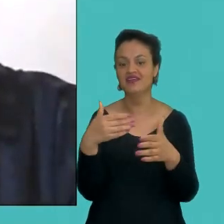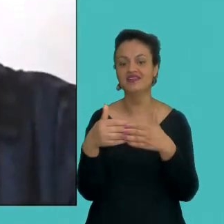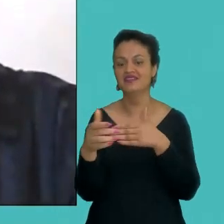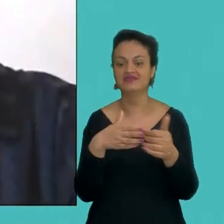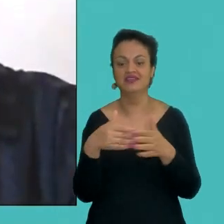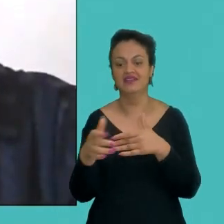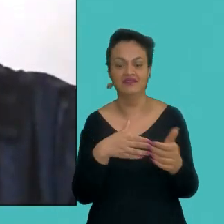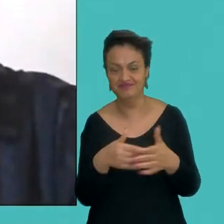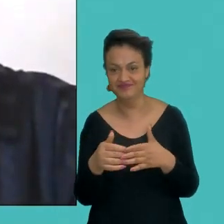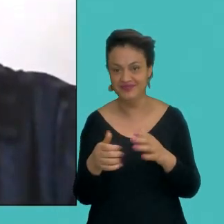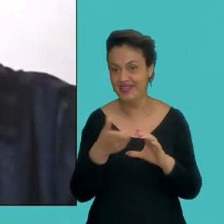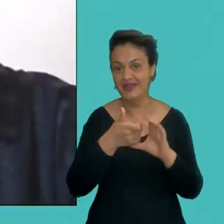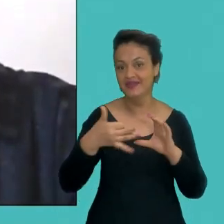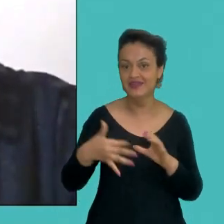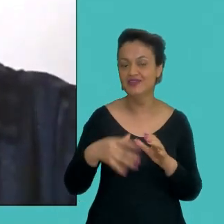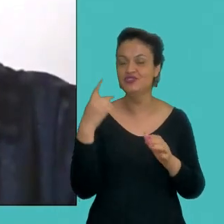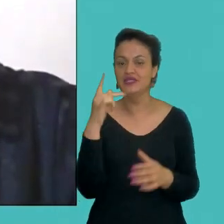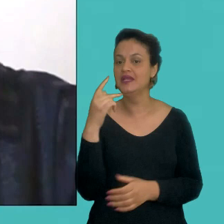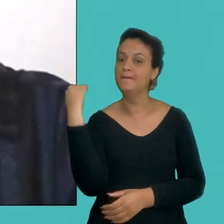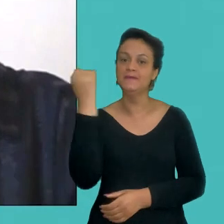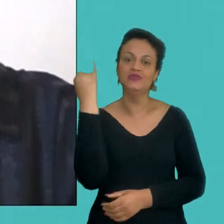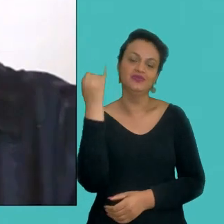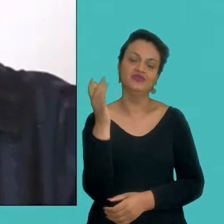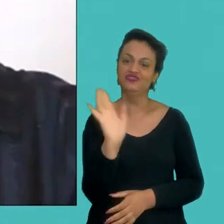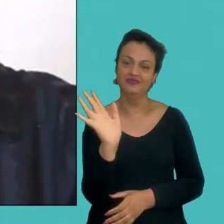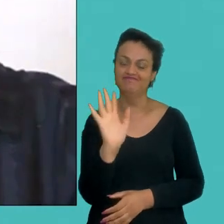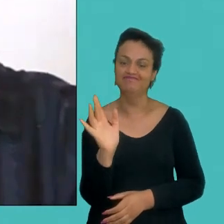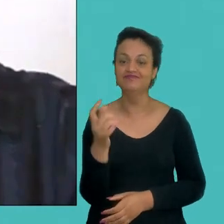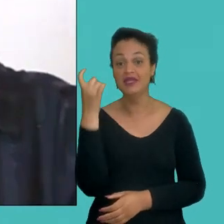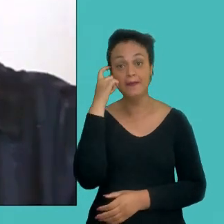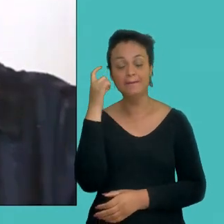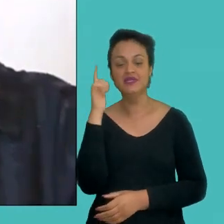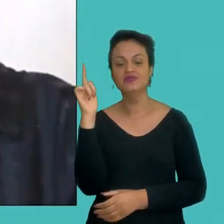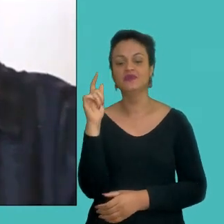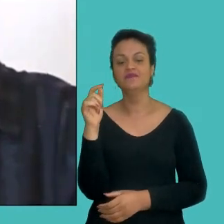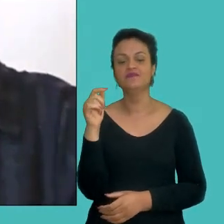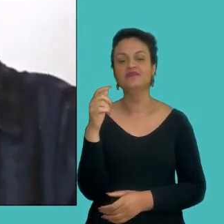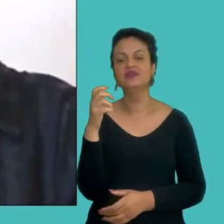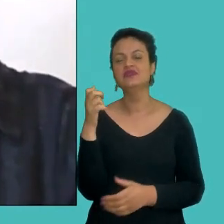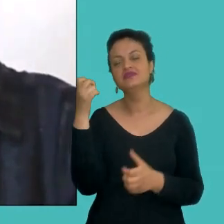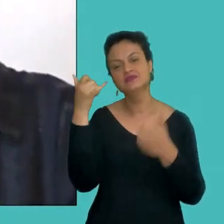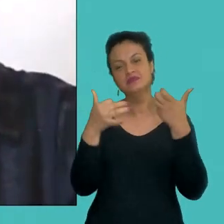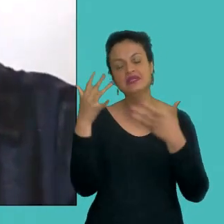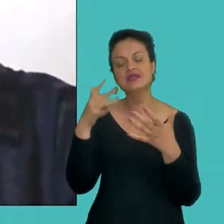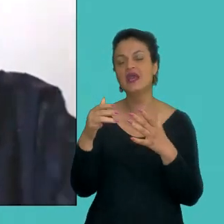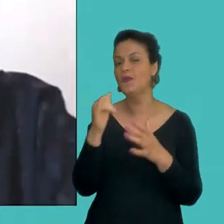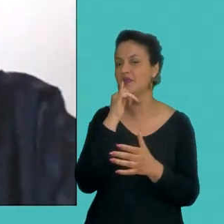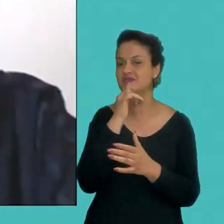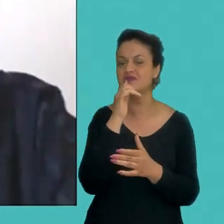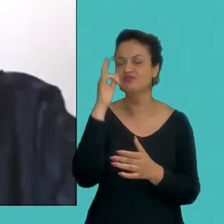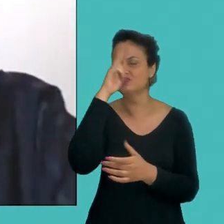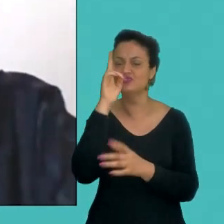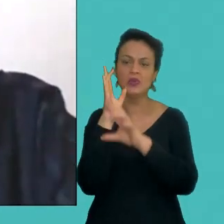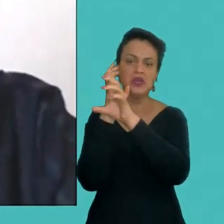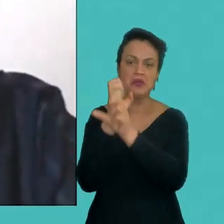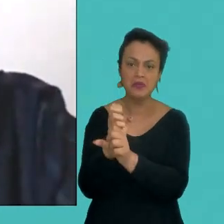coerência política nunca é a característica essencial. Ok, deixa eu fazer aqui, eu sempre penso nos exemplos históricos.